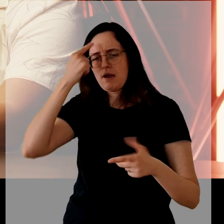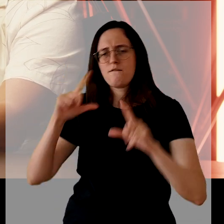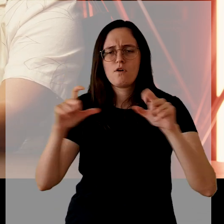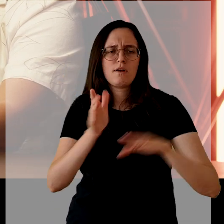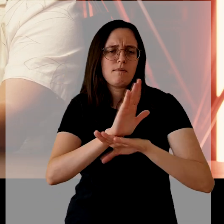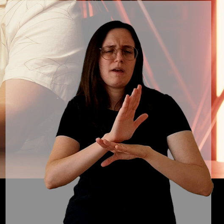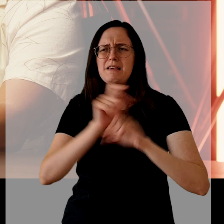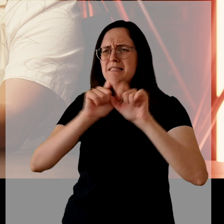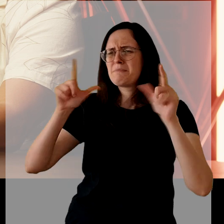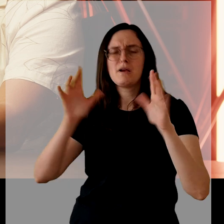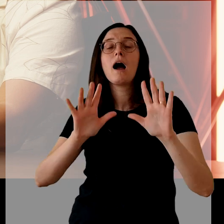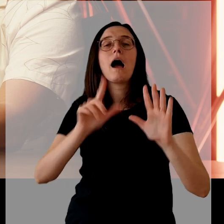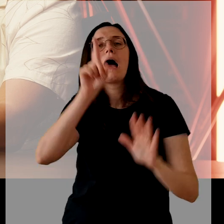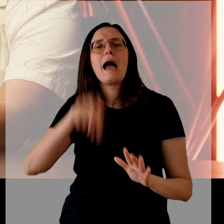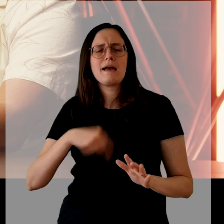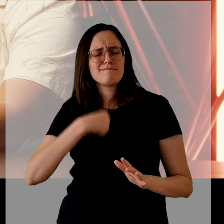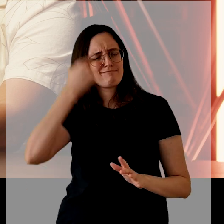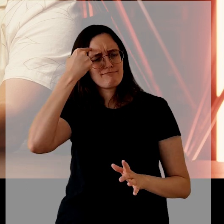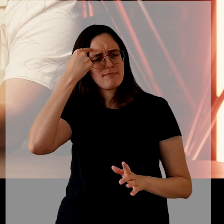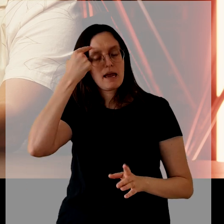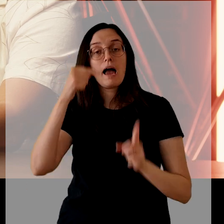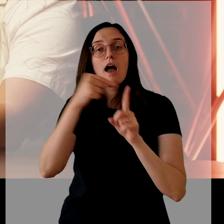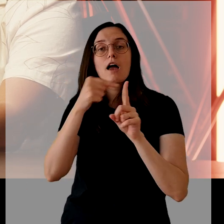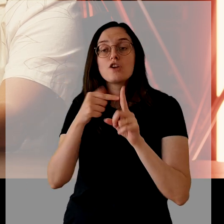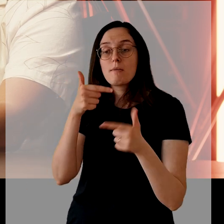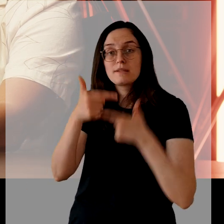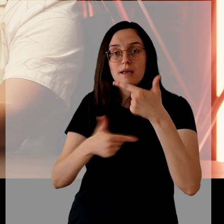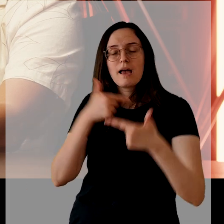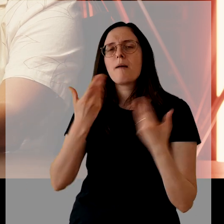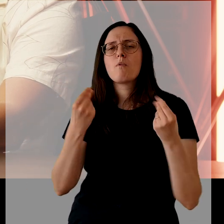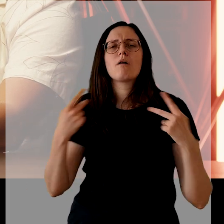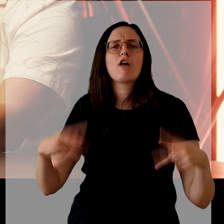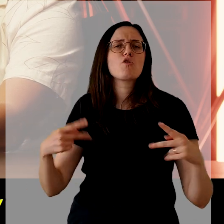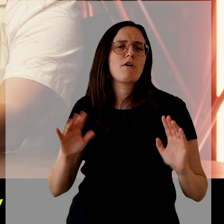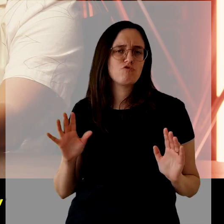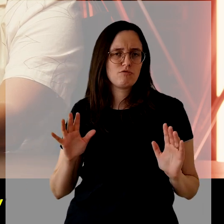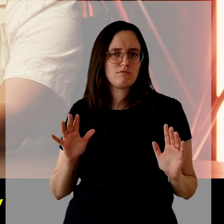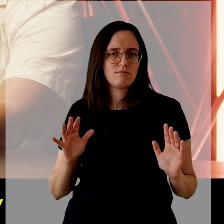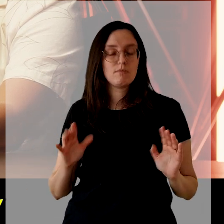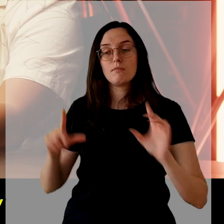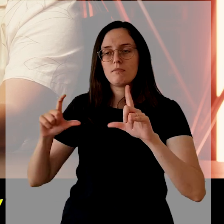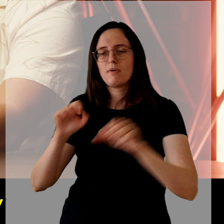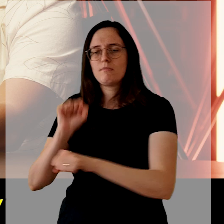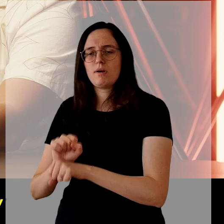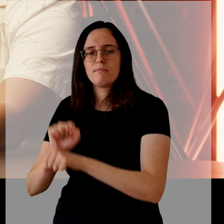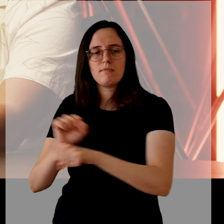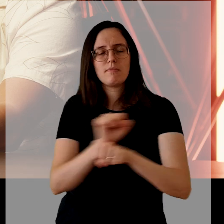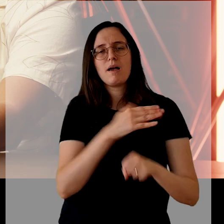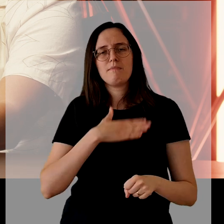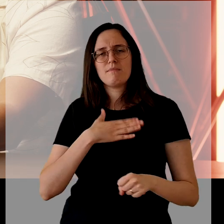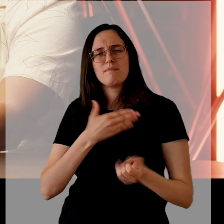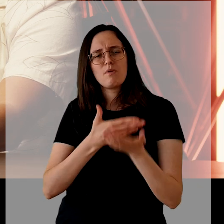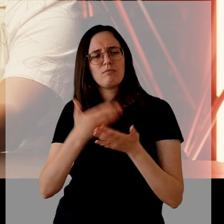cinema. Era uma crise em relação a um tipo de trabalho que era muito automático. O trabalho da fotografia parada, para mim,